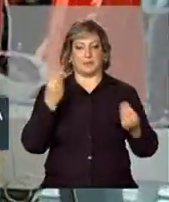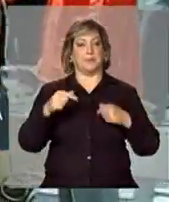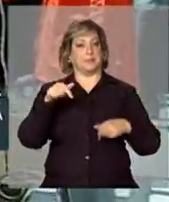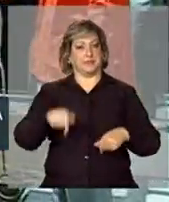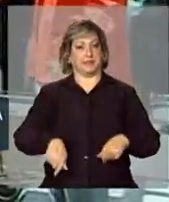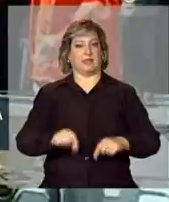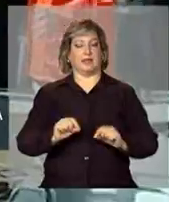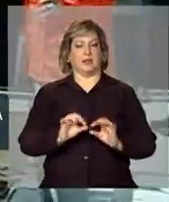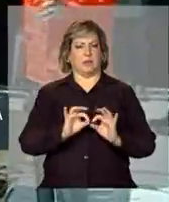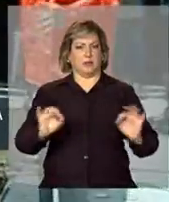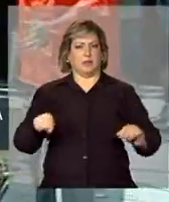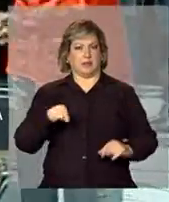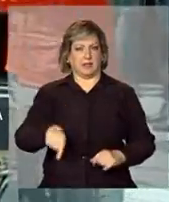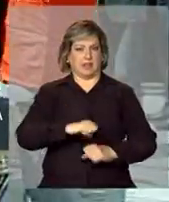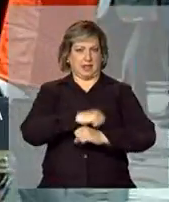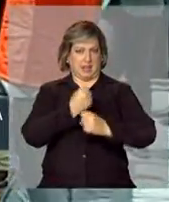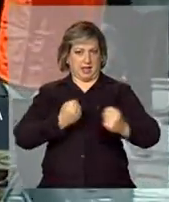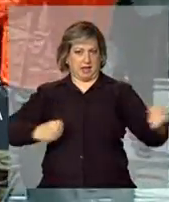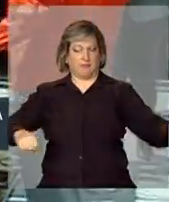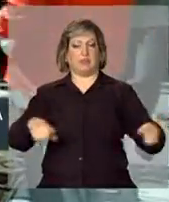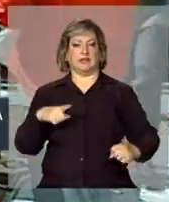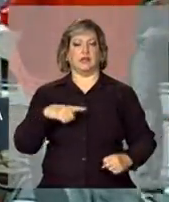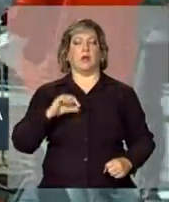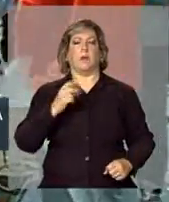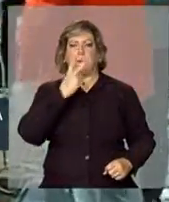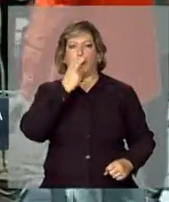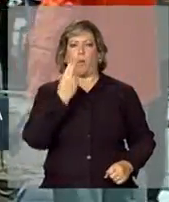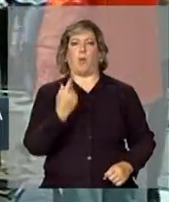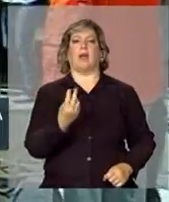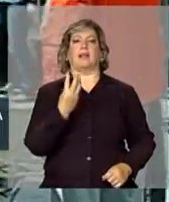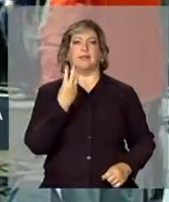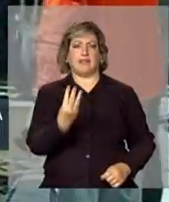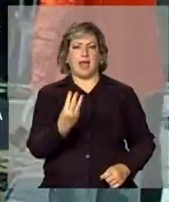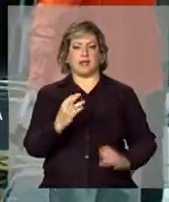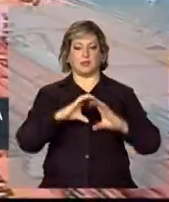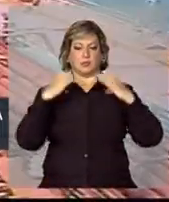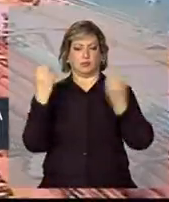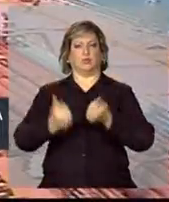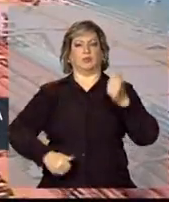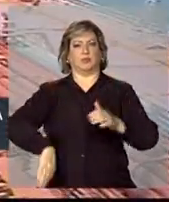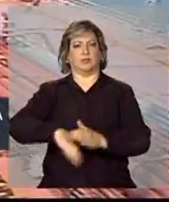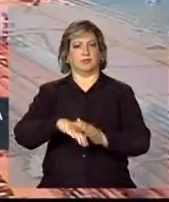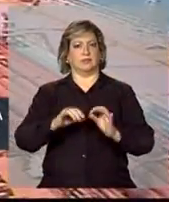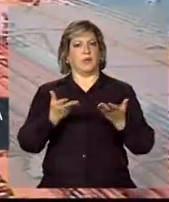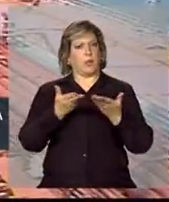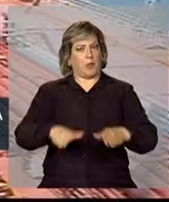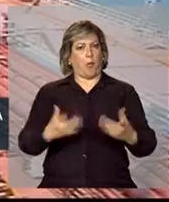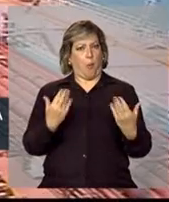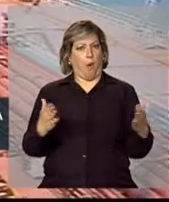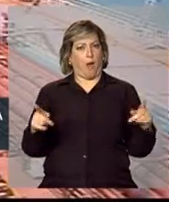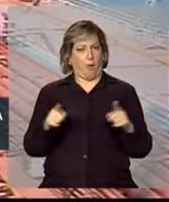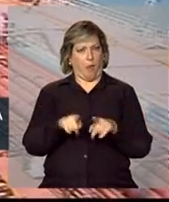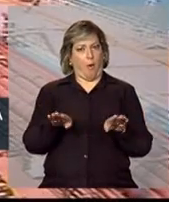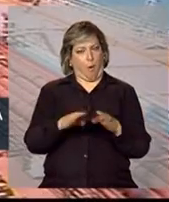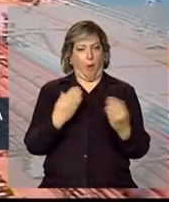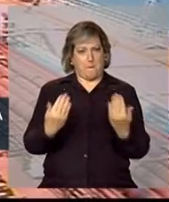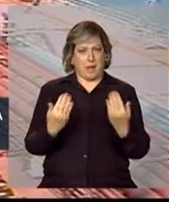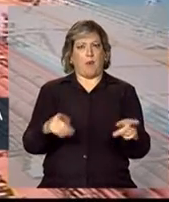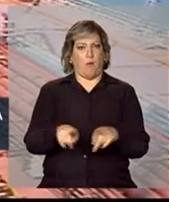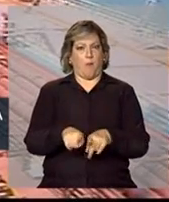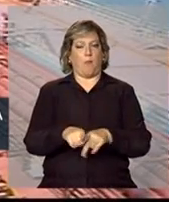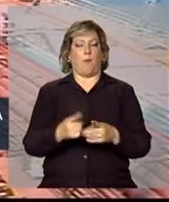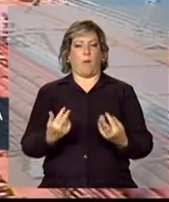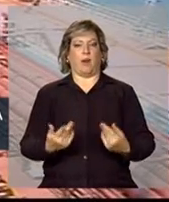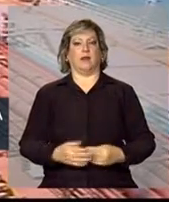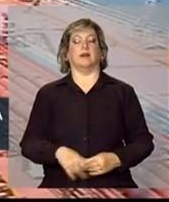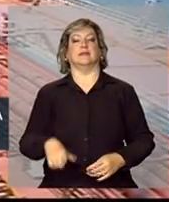navio são equivalentes a cerca de três estádios de futebol Essa é a quinta embarcação do programa de